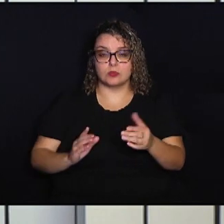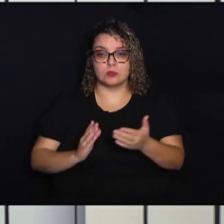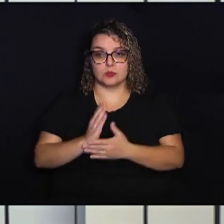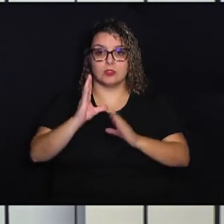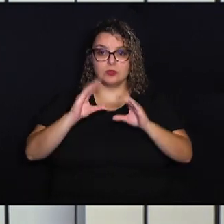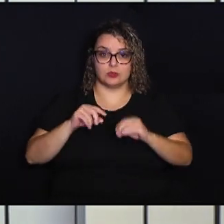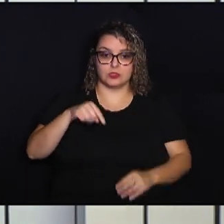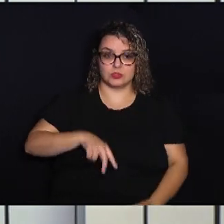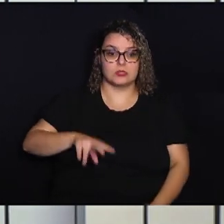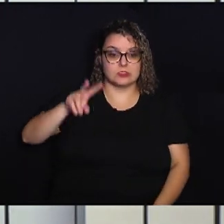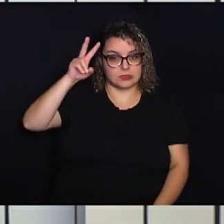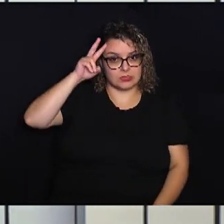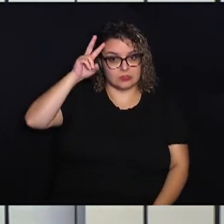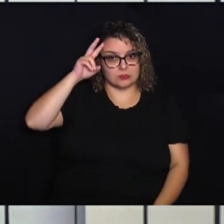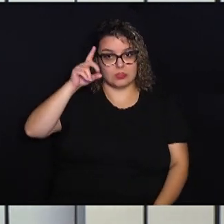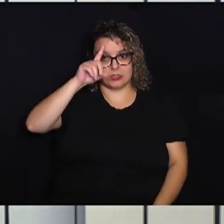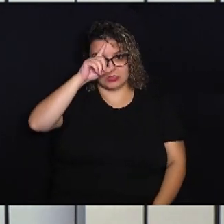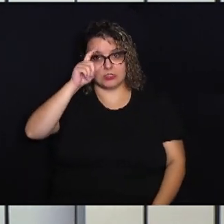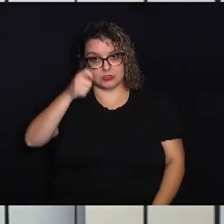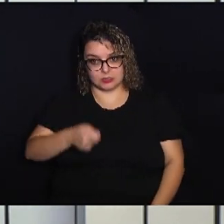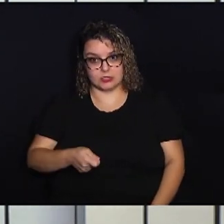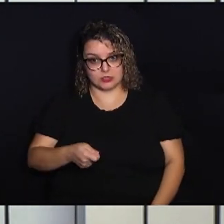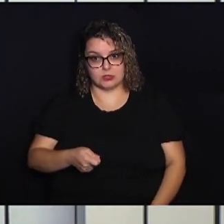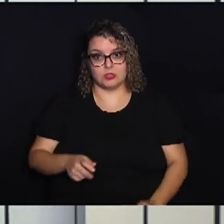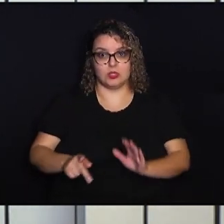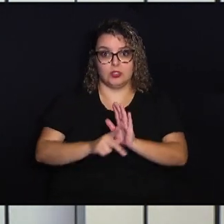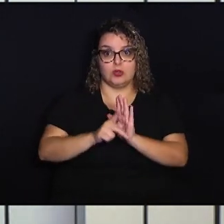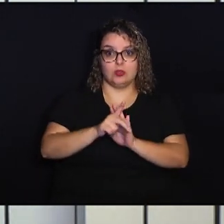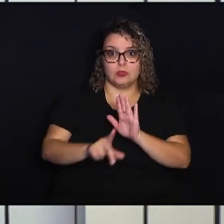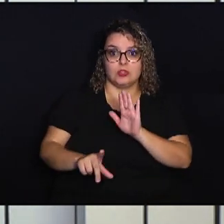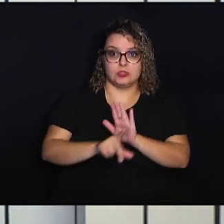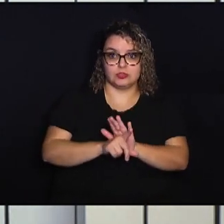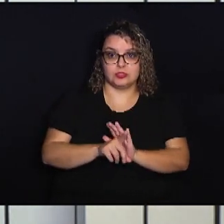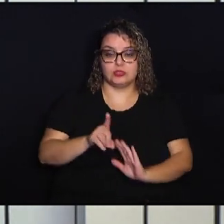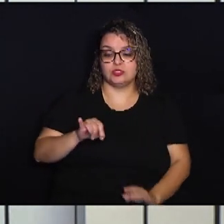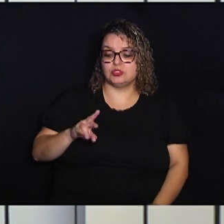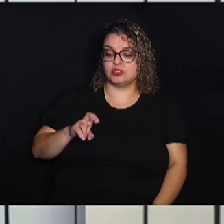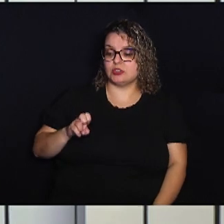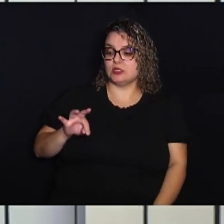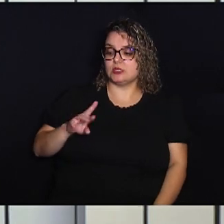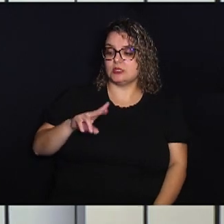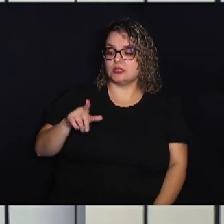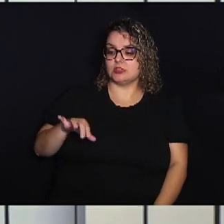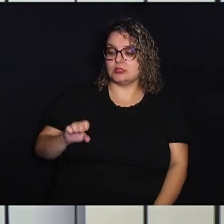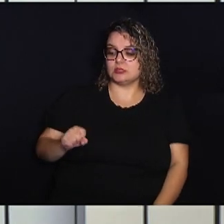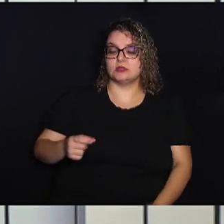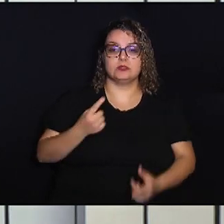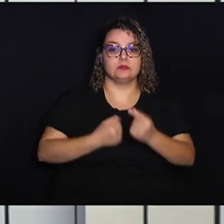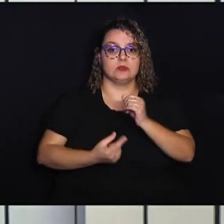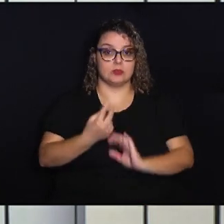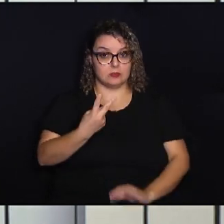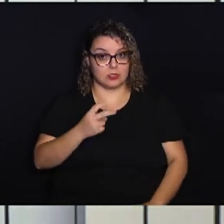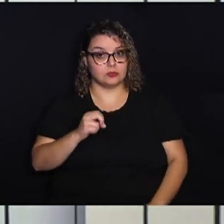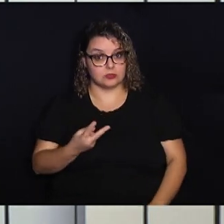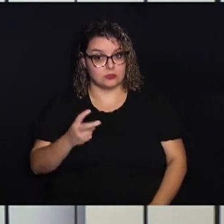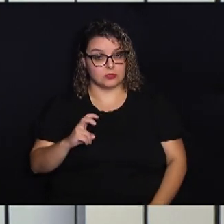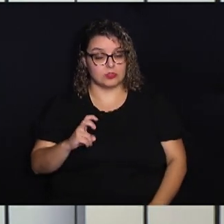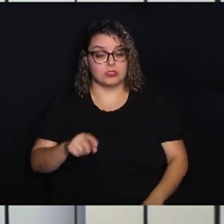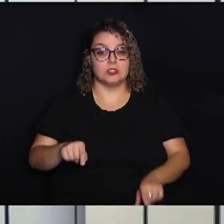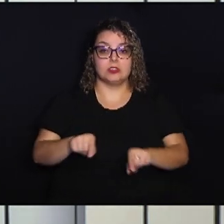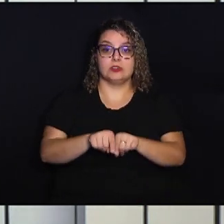Promover práticas de valorização à vida, o combate ao uso das drogas e a erradicação da violência são alguns dos